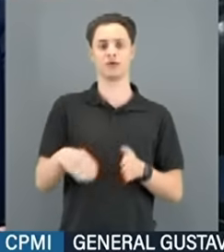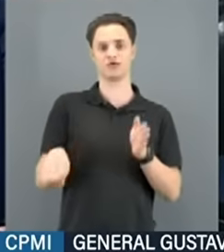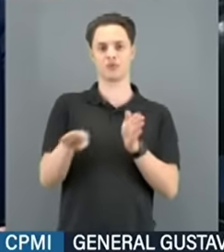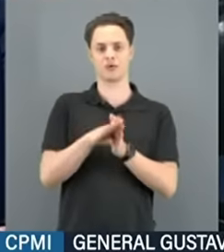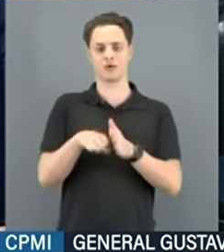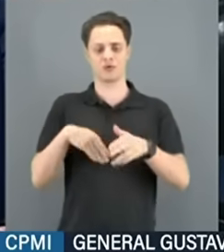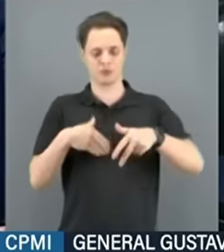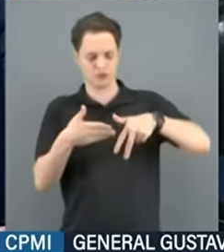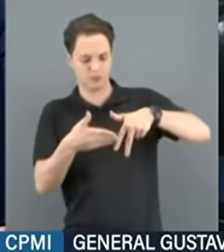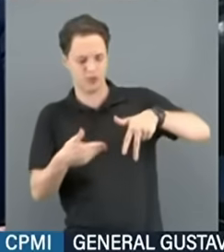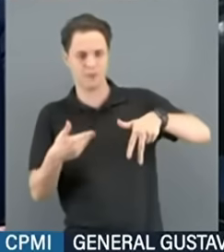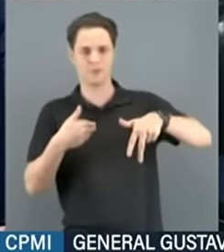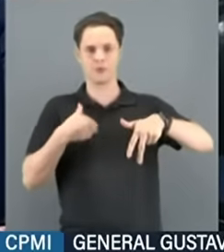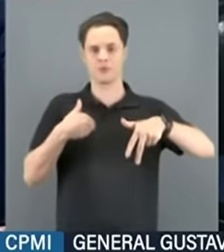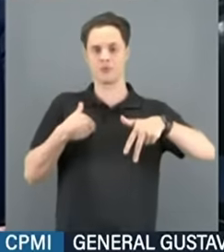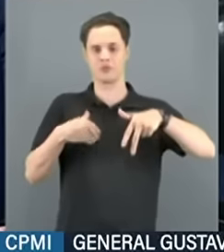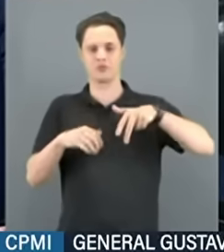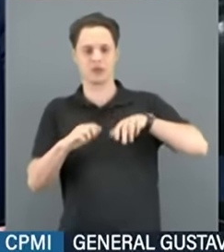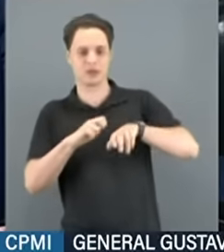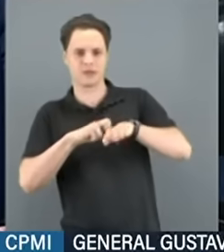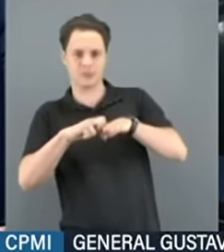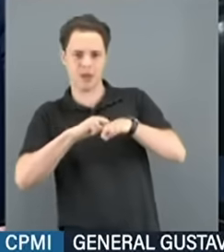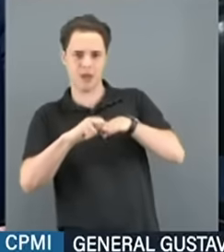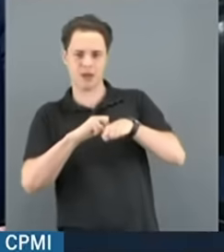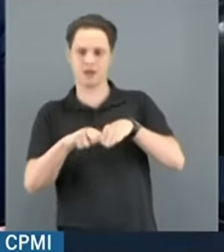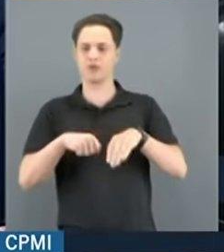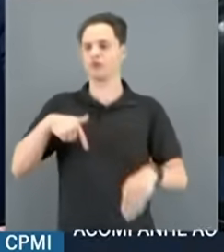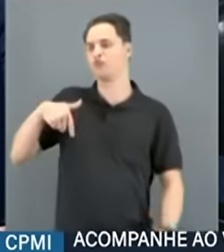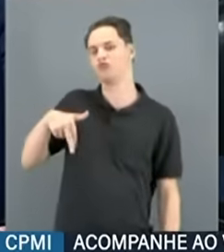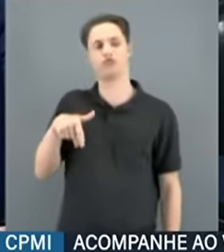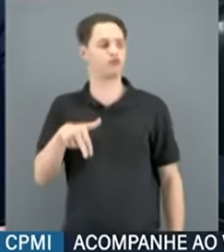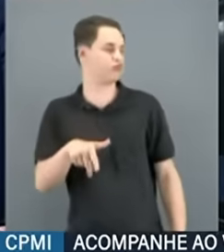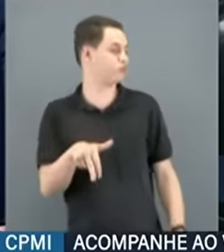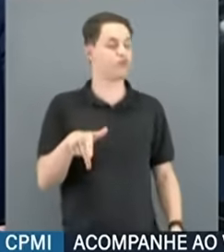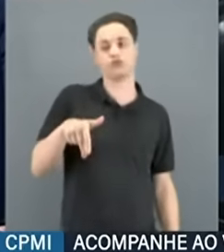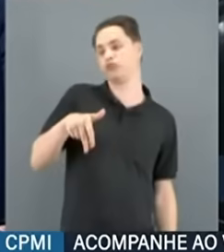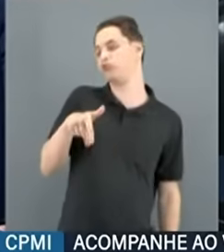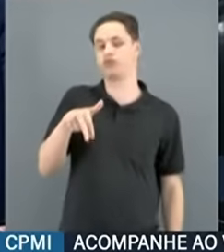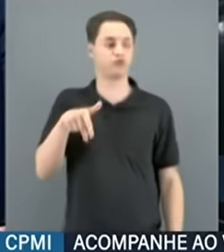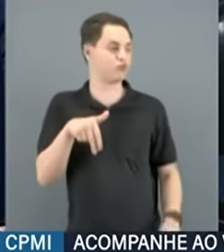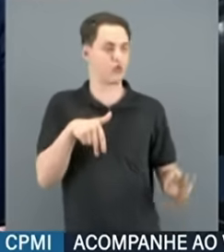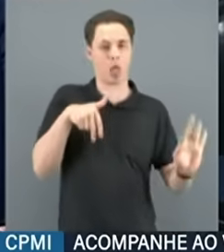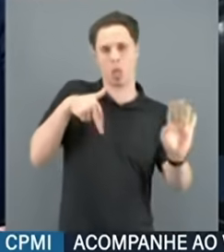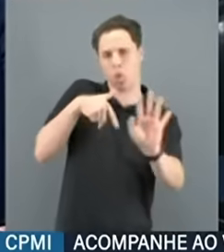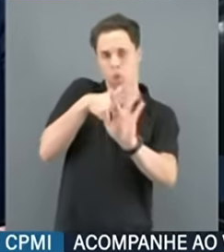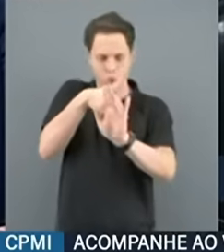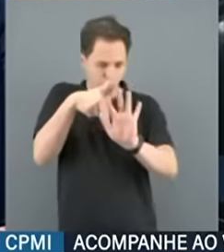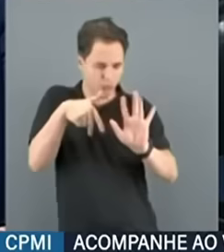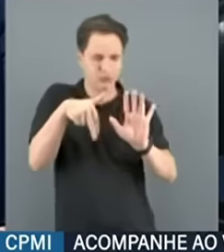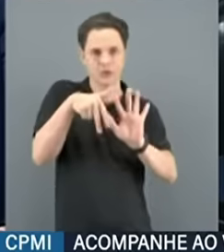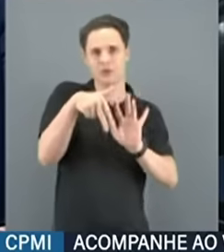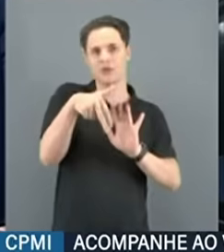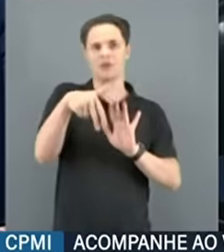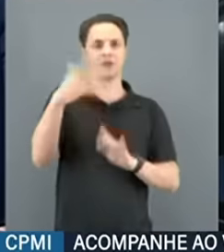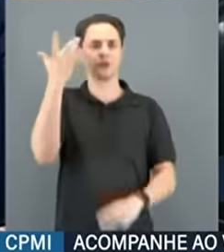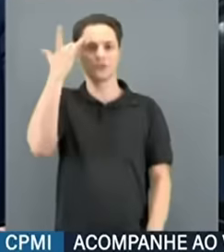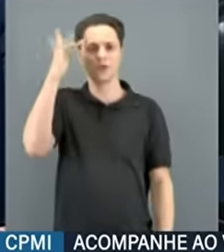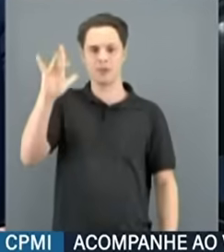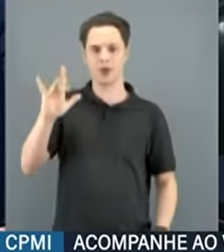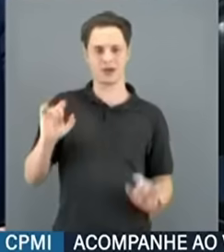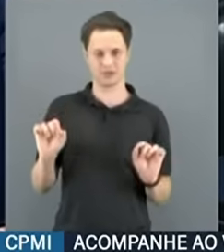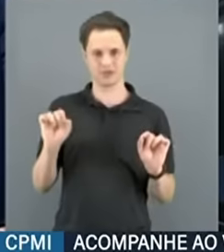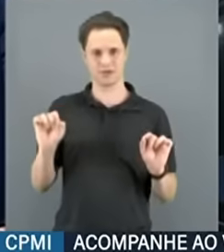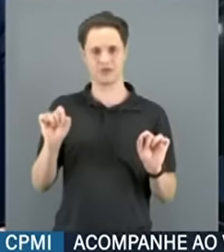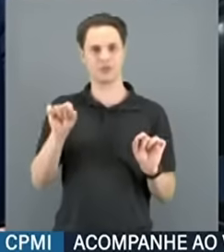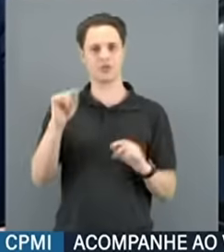bermuda, tênis e blusa, caminhando pelo meio dos manifestantes, como se não houvesse amanhã, como se não soubesse